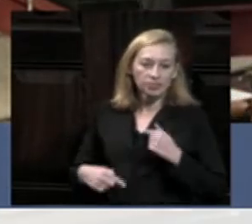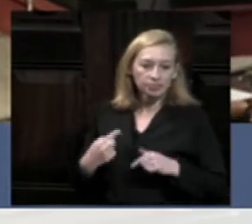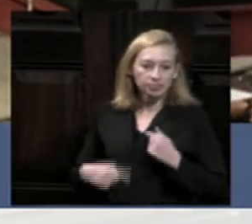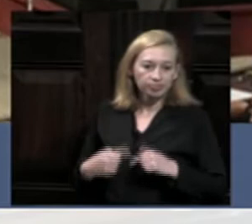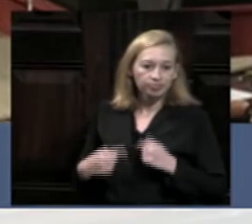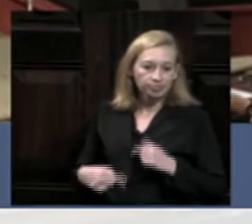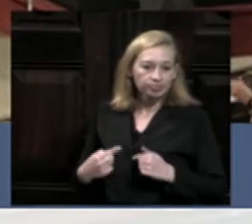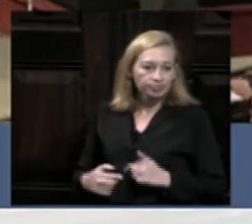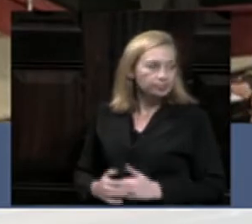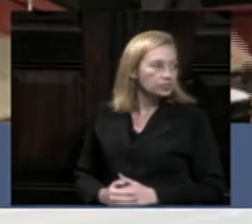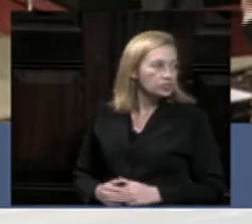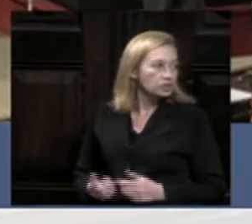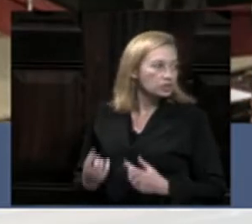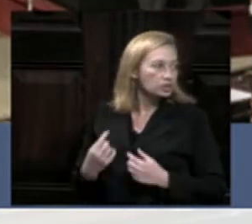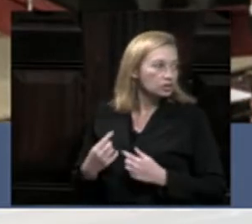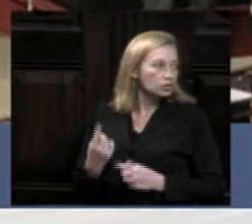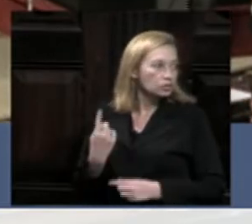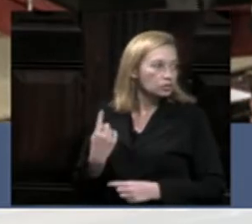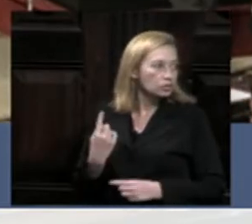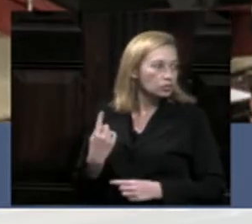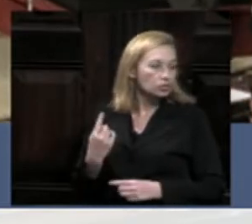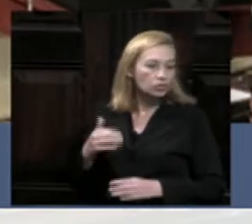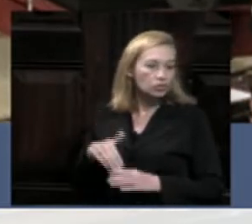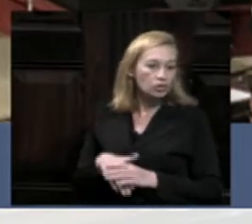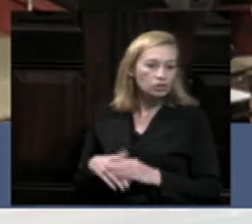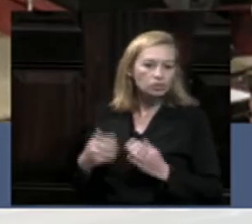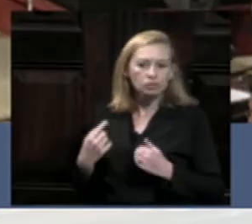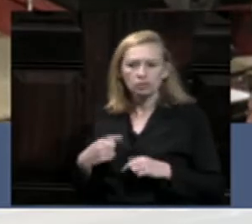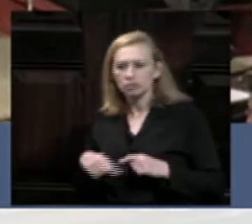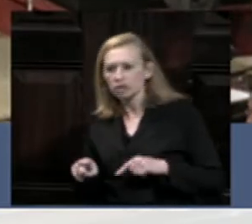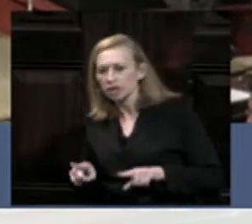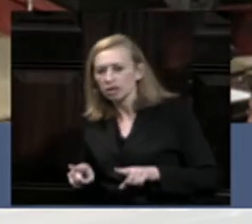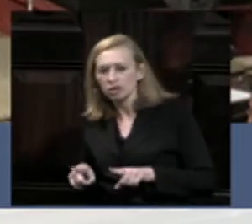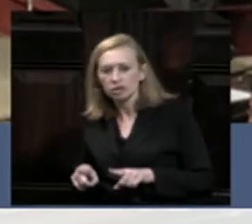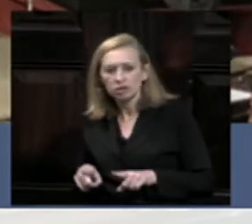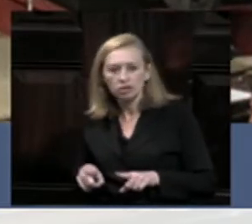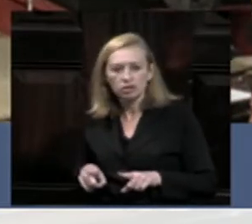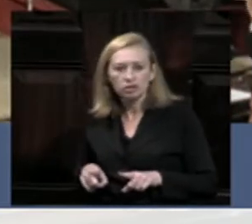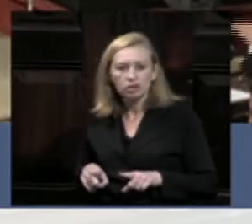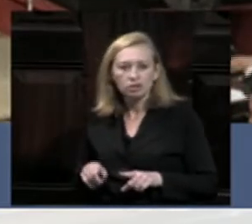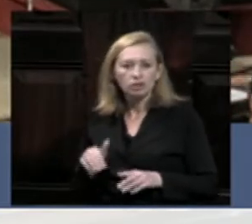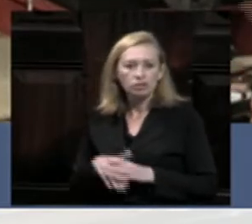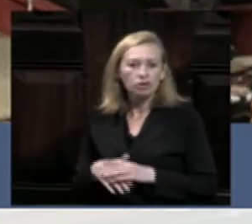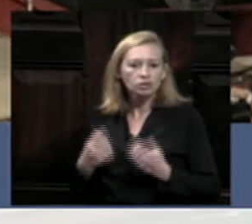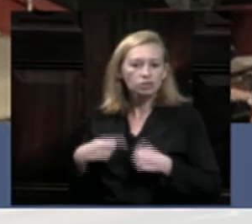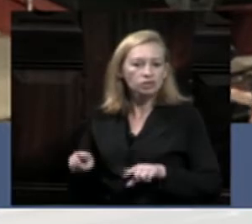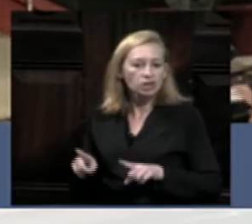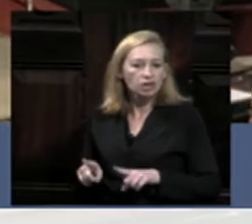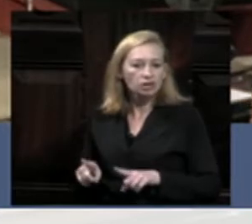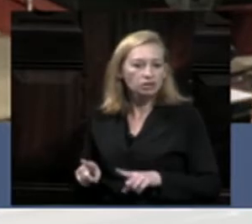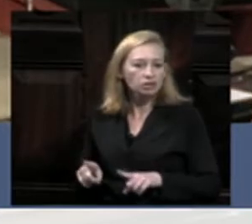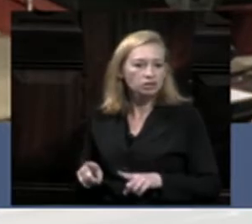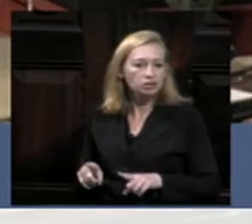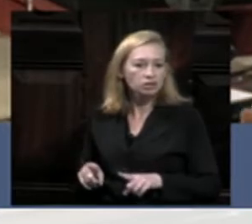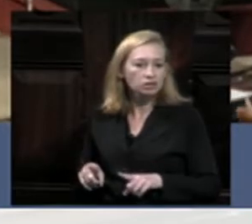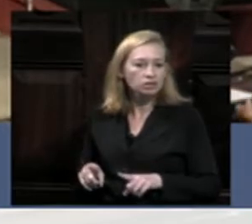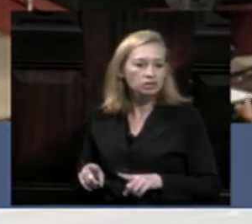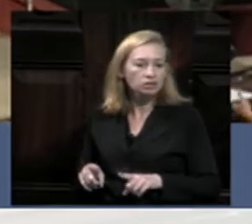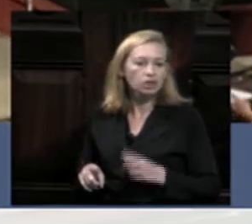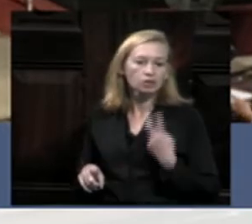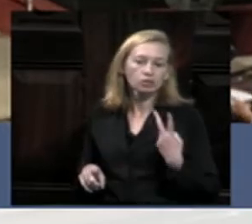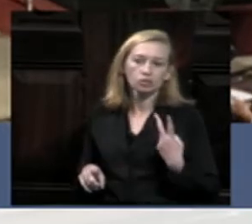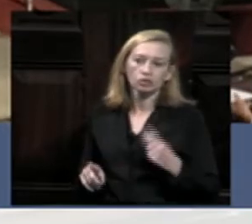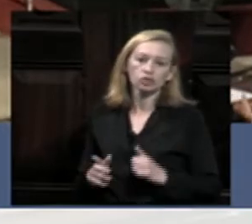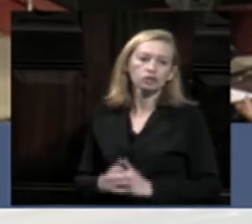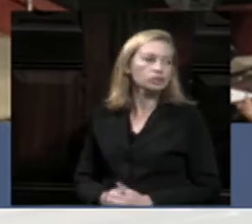com voto contrário. Abstenção ou voto contrário? Com contrário do deputado Eliomar e deputado Anderson Cleiton